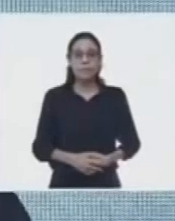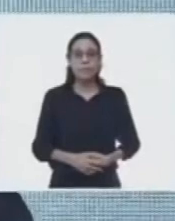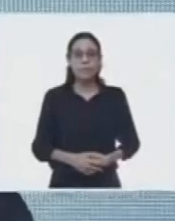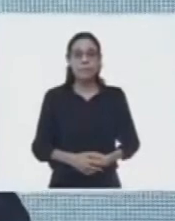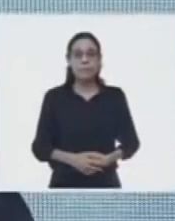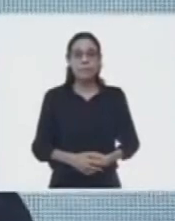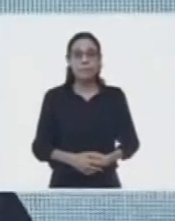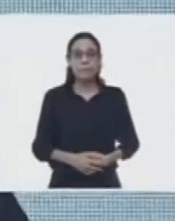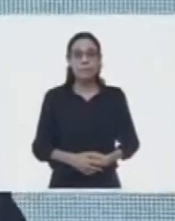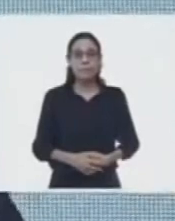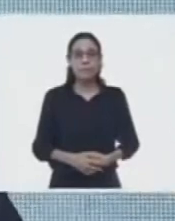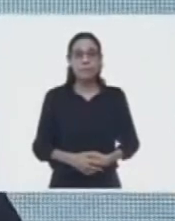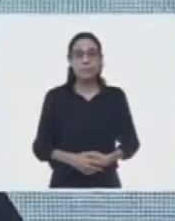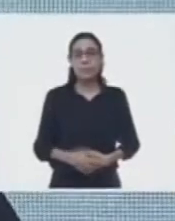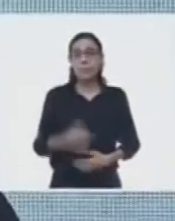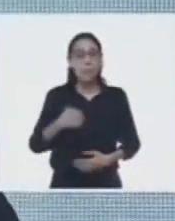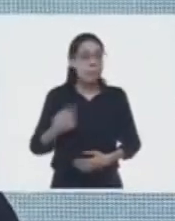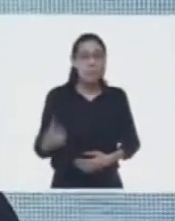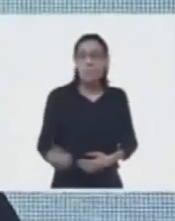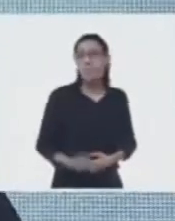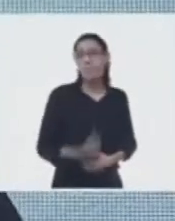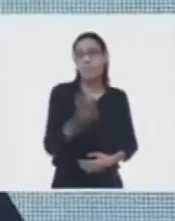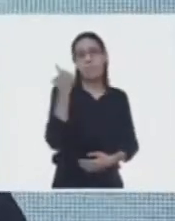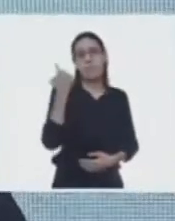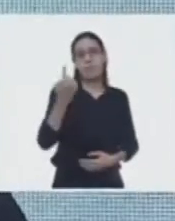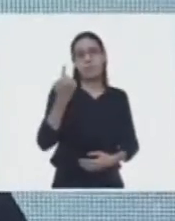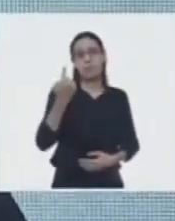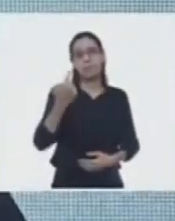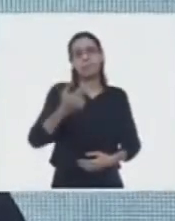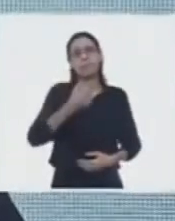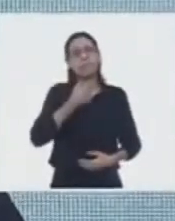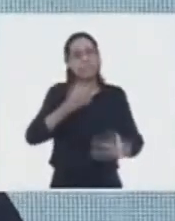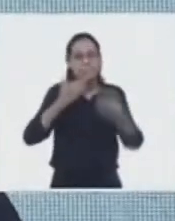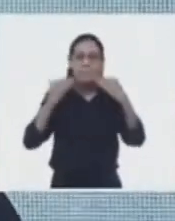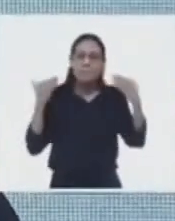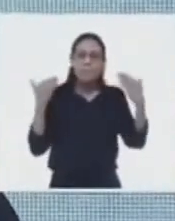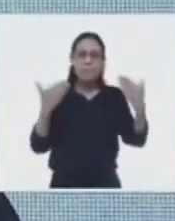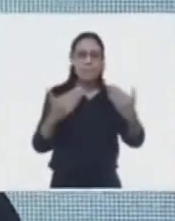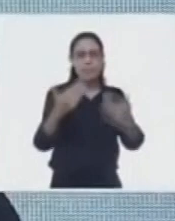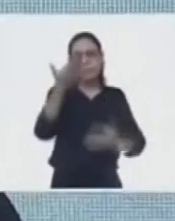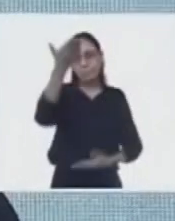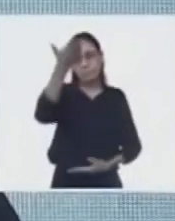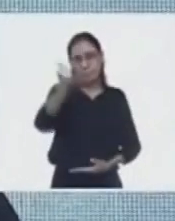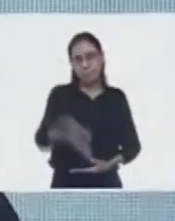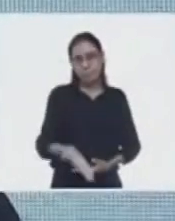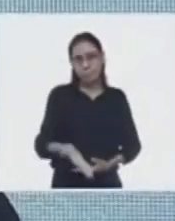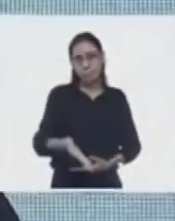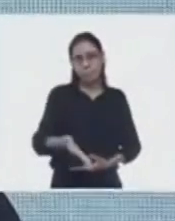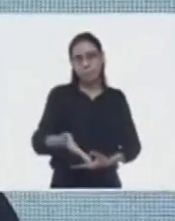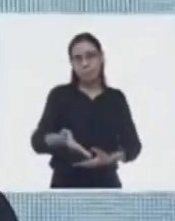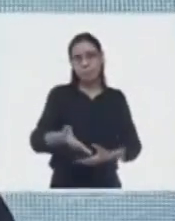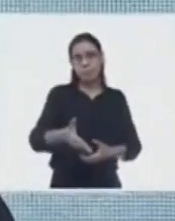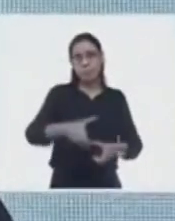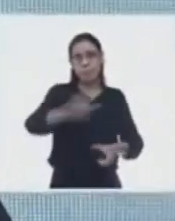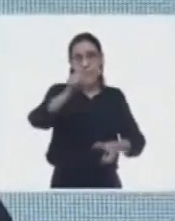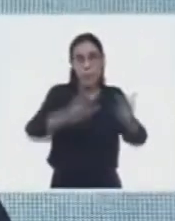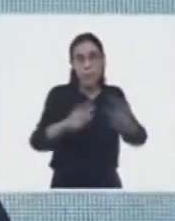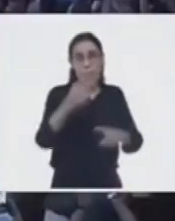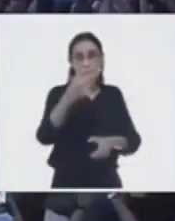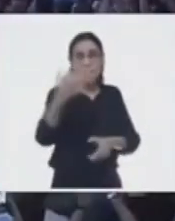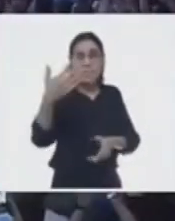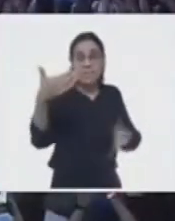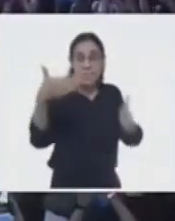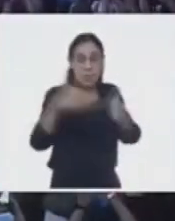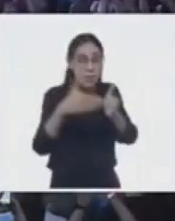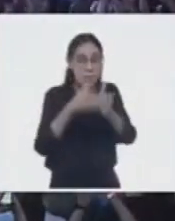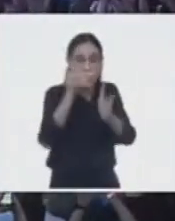essa conjuntura, né? O Massa apostando muito mais em um discurso relacionado à democracia, à manutenção da democracia, à